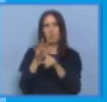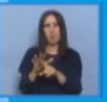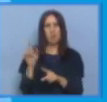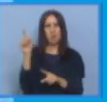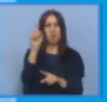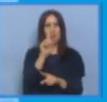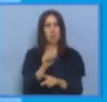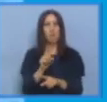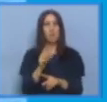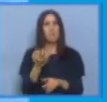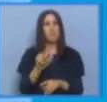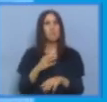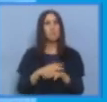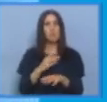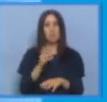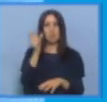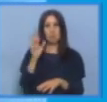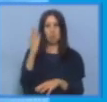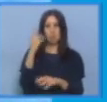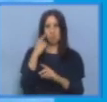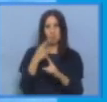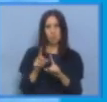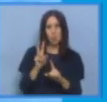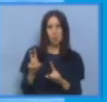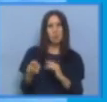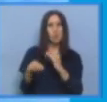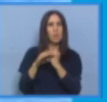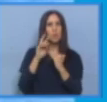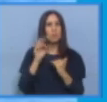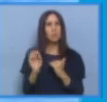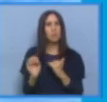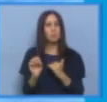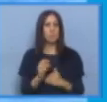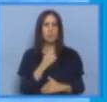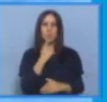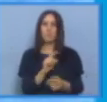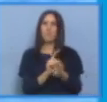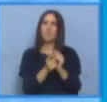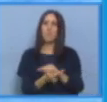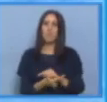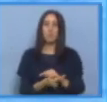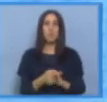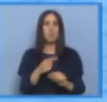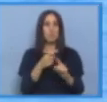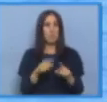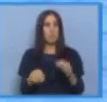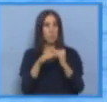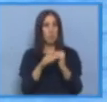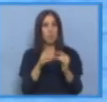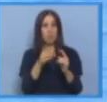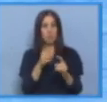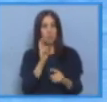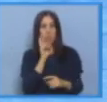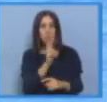que existem é precisamente porque se olha primeiro para as diferenças e não para as igualdades. Por isso é que eu digo, se calhar é ao contrário, primeiro olhar para as igualdades,